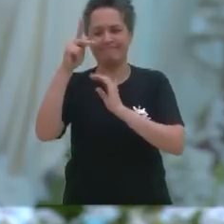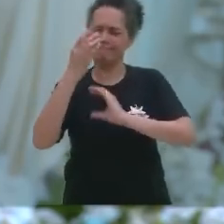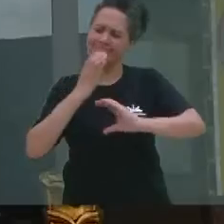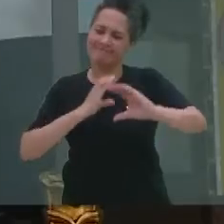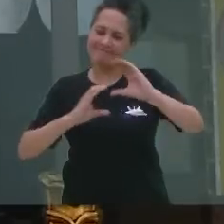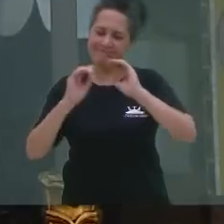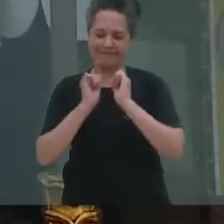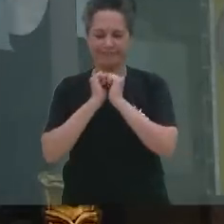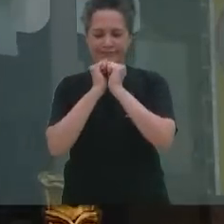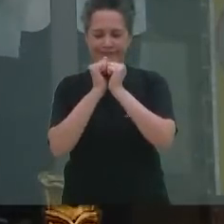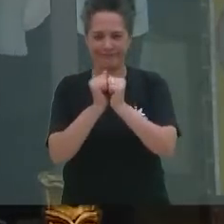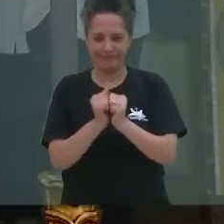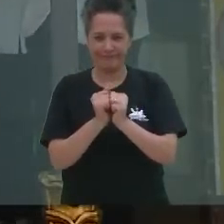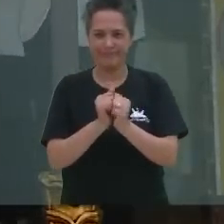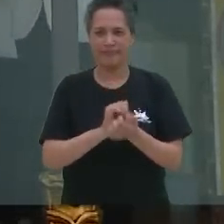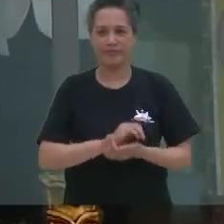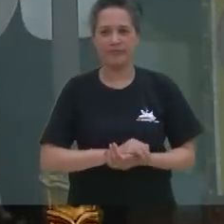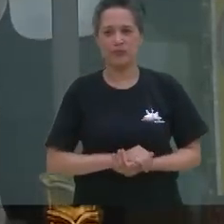Cantemos.